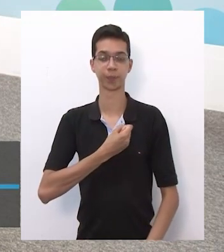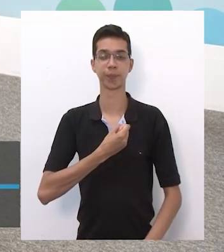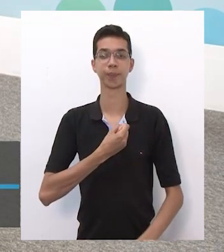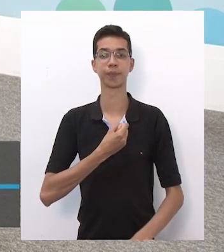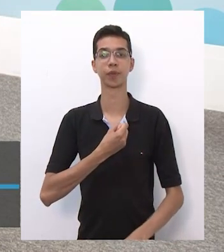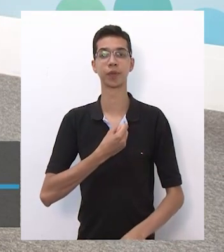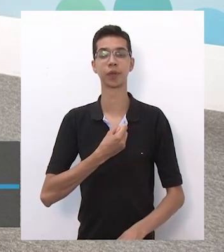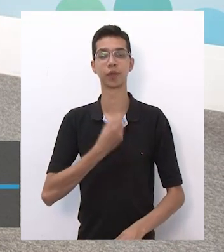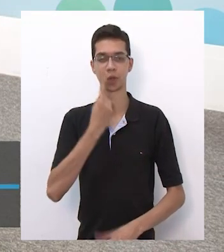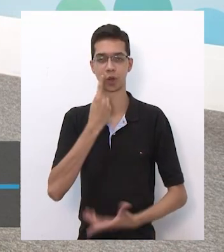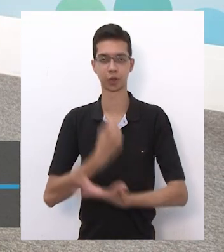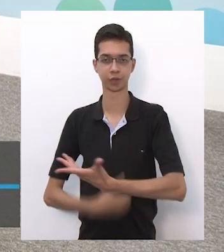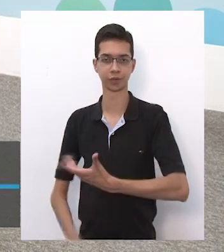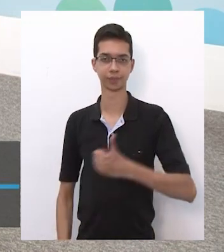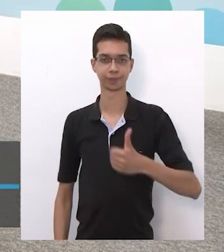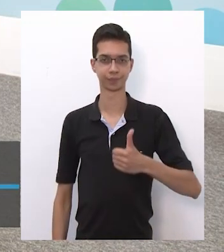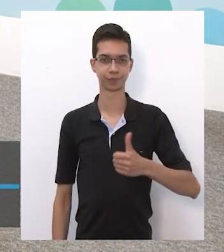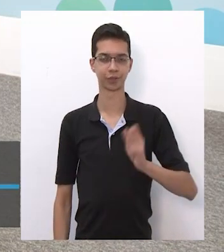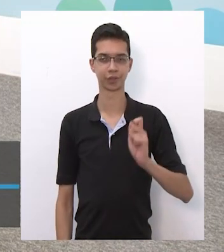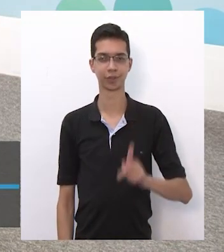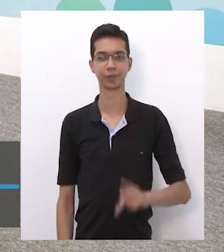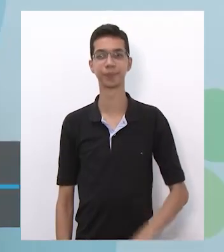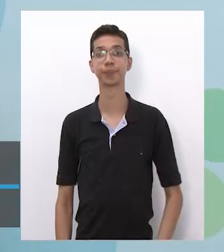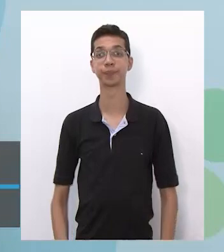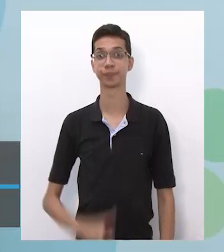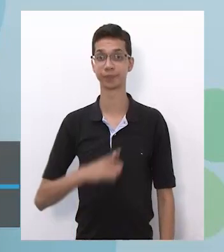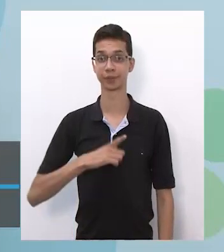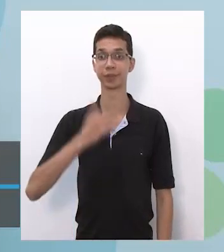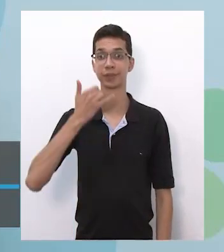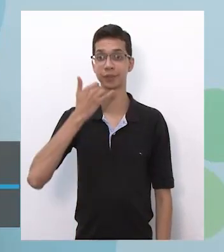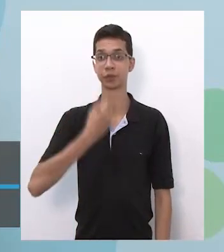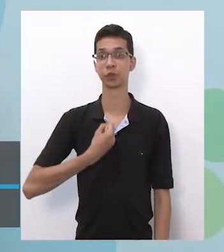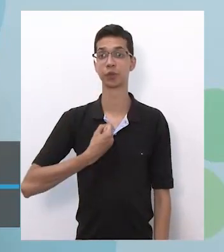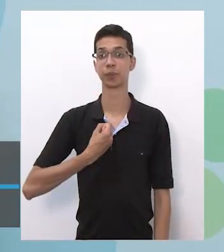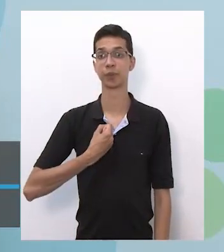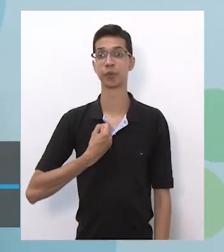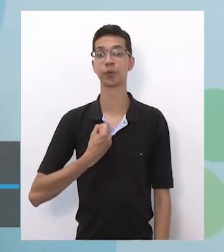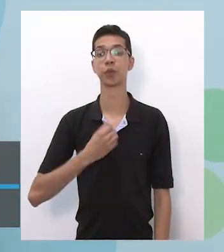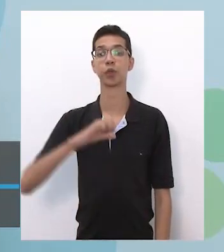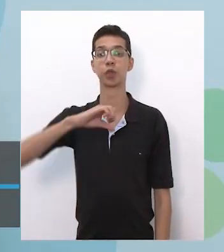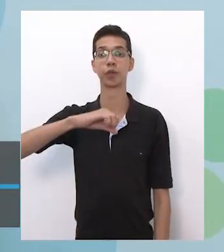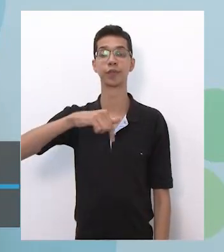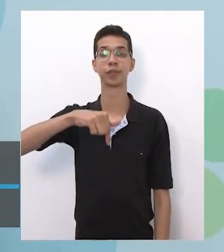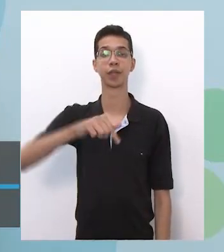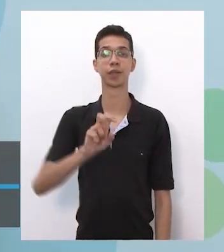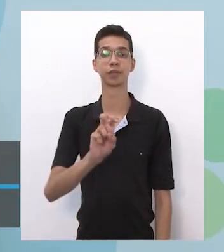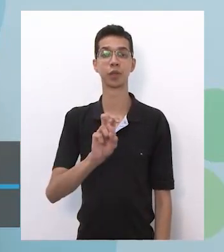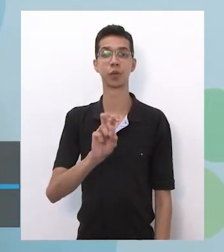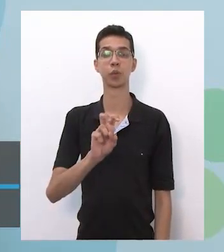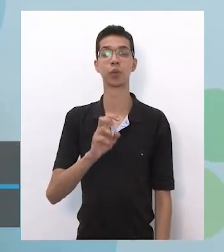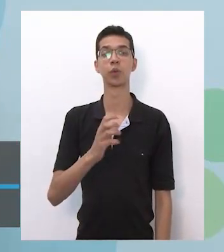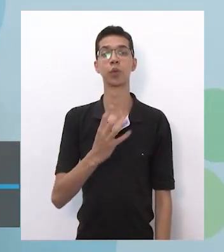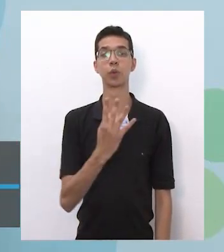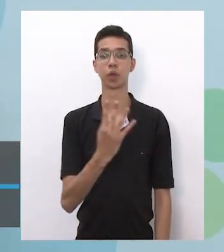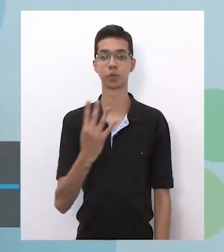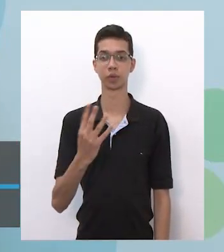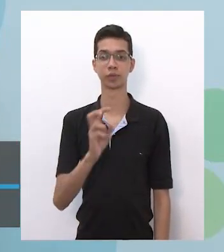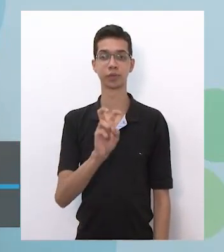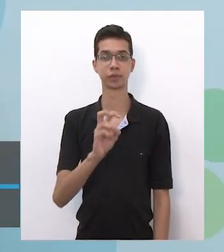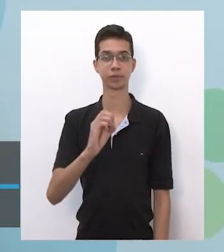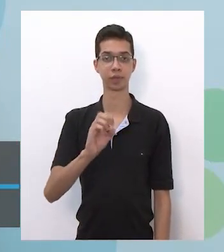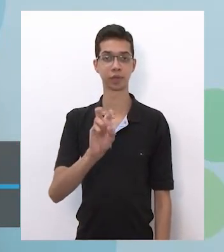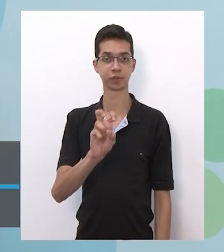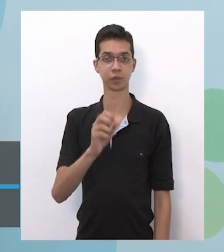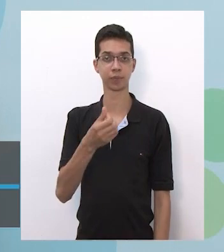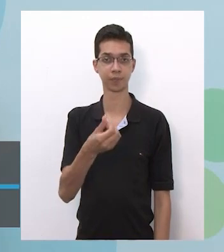por gentileza, tá, gente? Então, o nosso telefone então, é, como eu havia dito, o 11, o 97544 5056. Então,